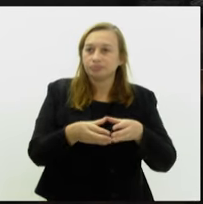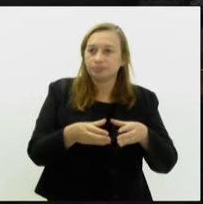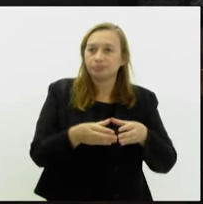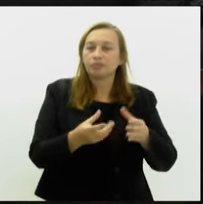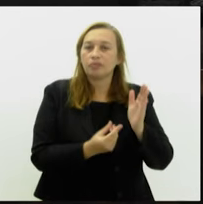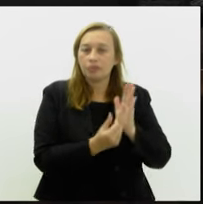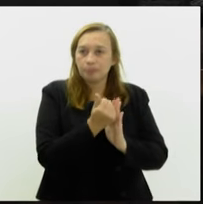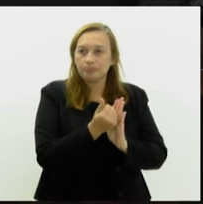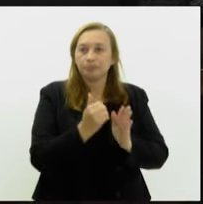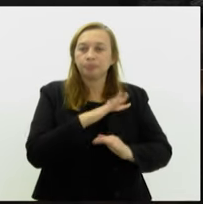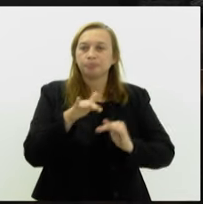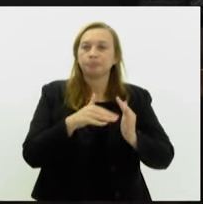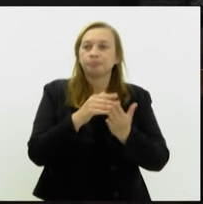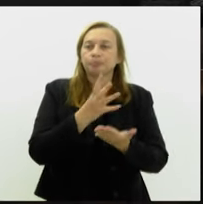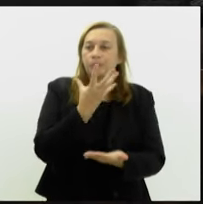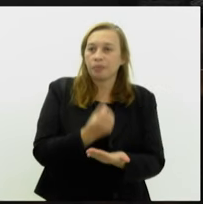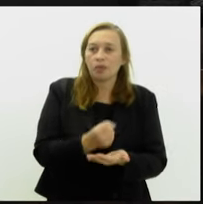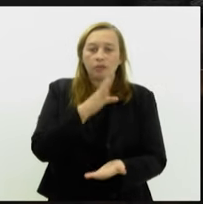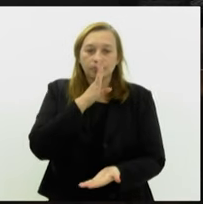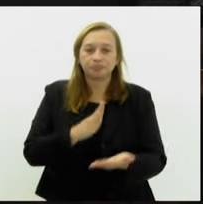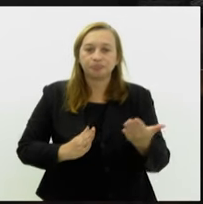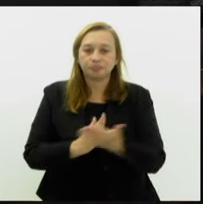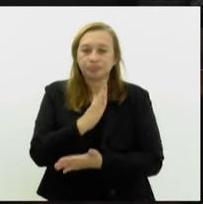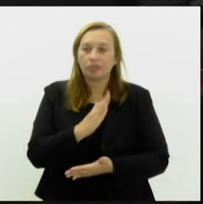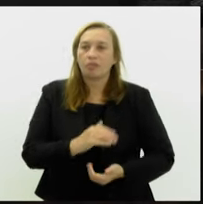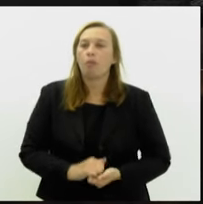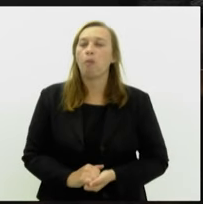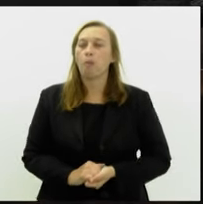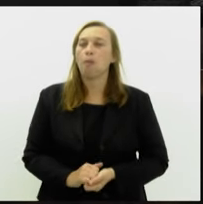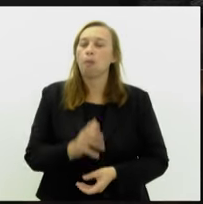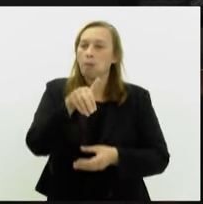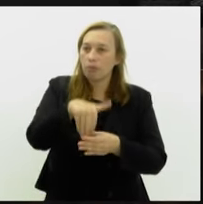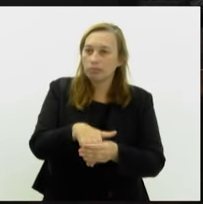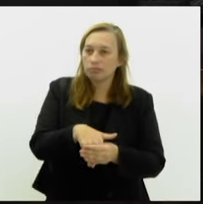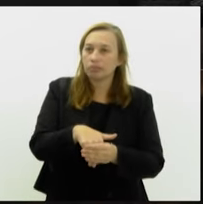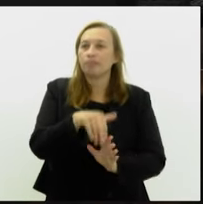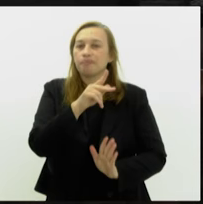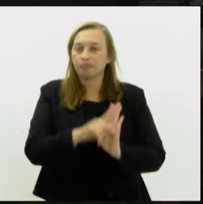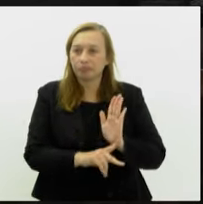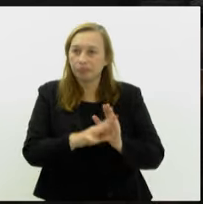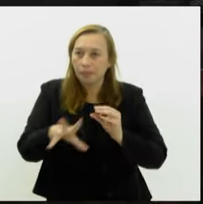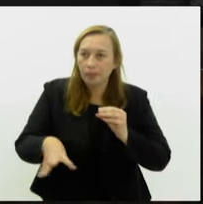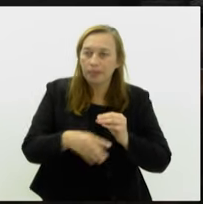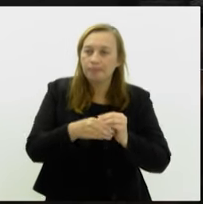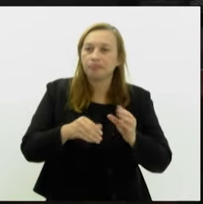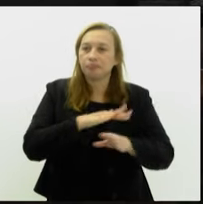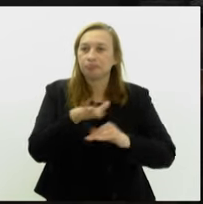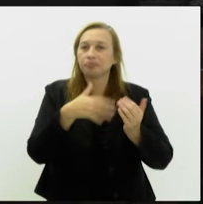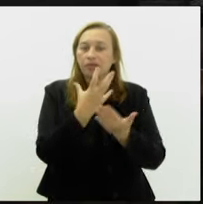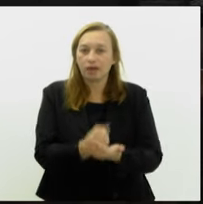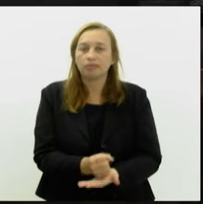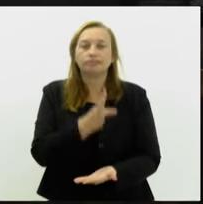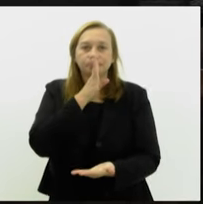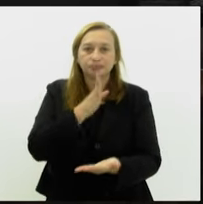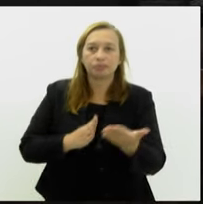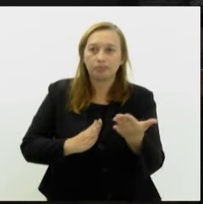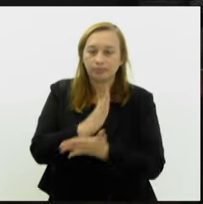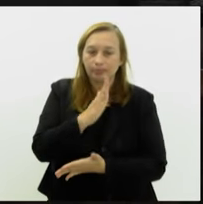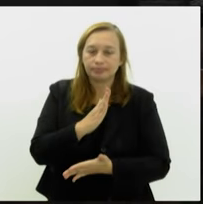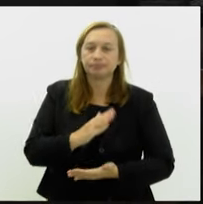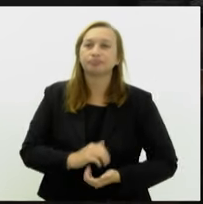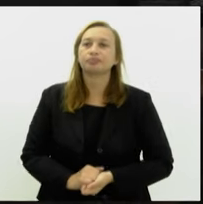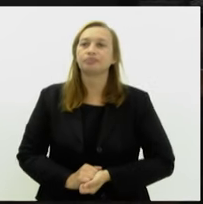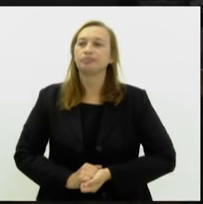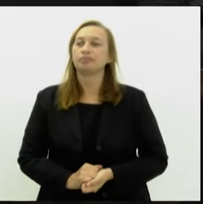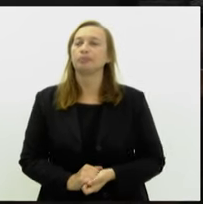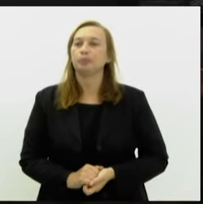Orçamento. Senhores que aprovam, permaneçam como estão. Aprovado. Em votação, o projeto assim emendado. Senhores que aprovam, permaneçam como estão.